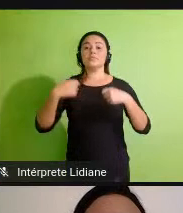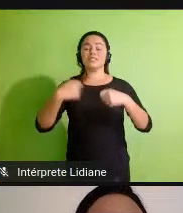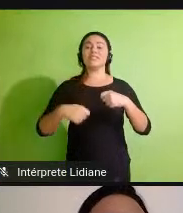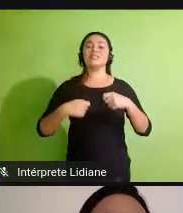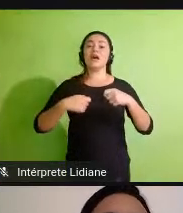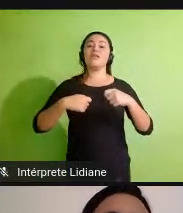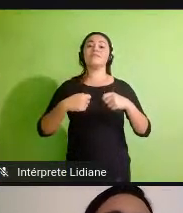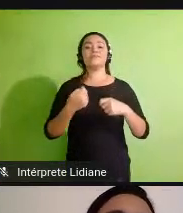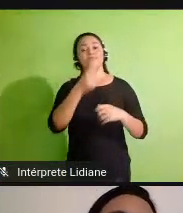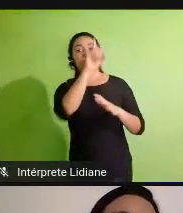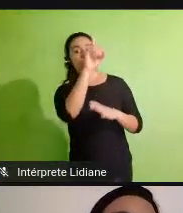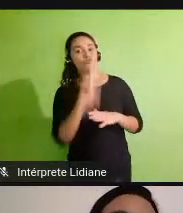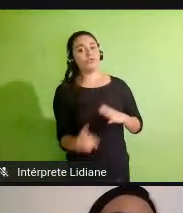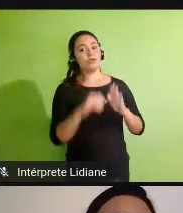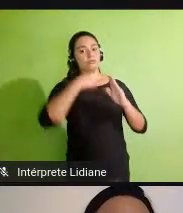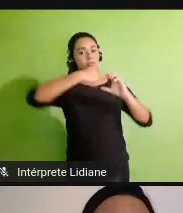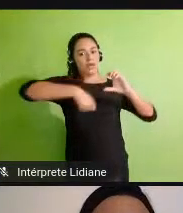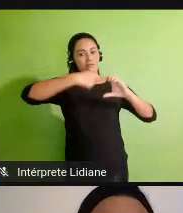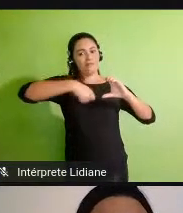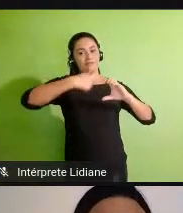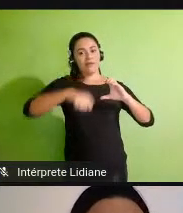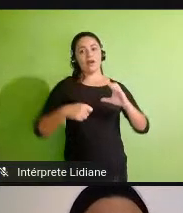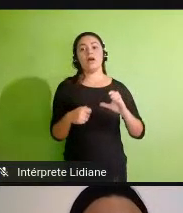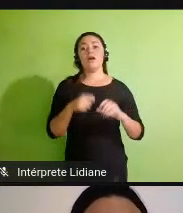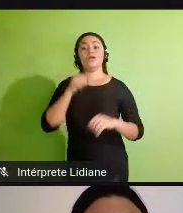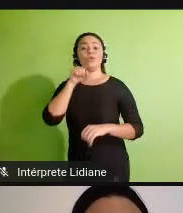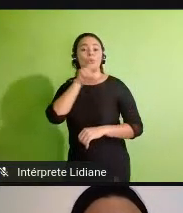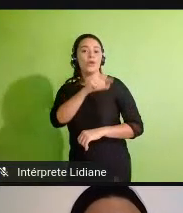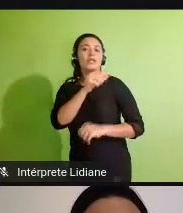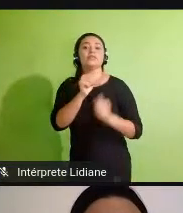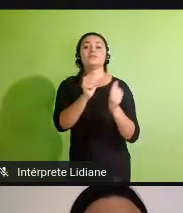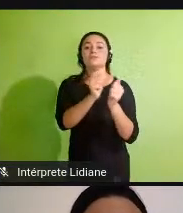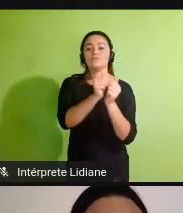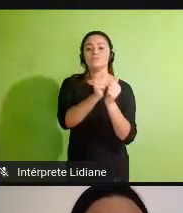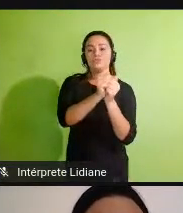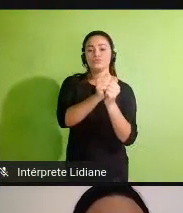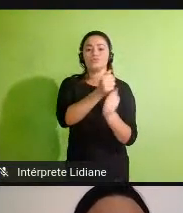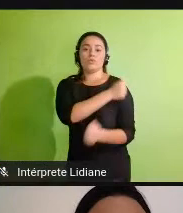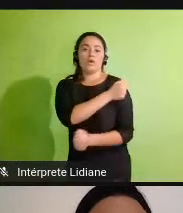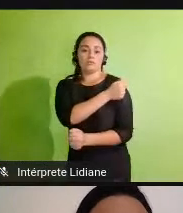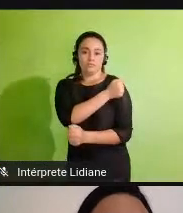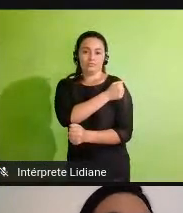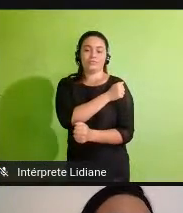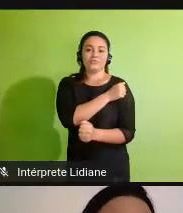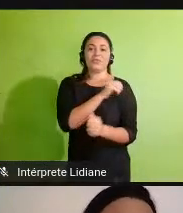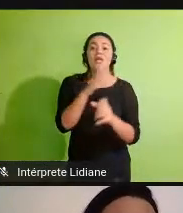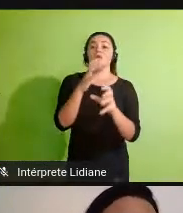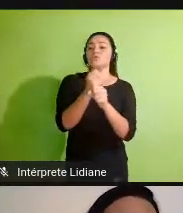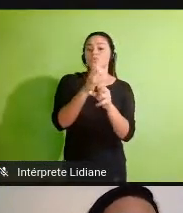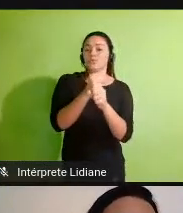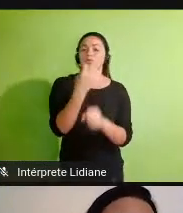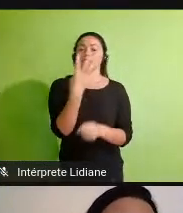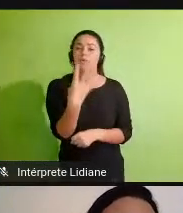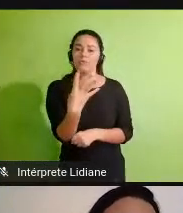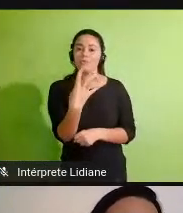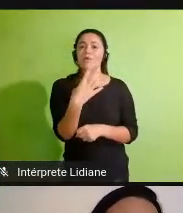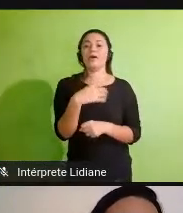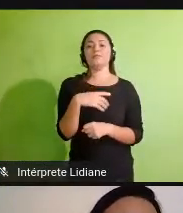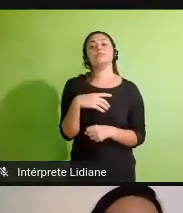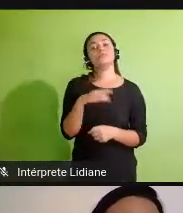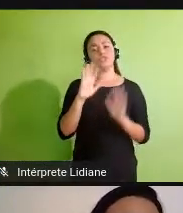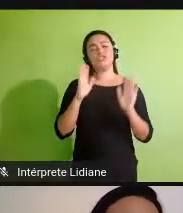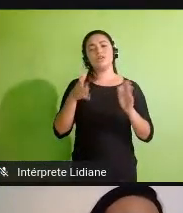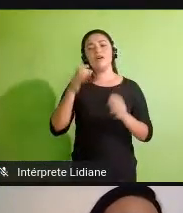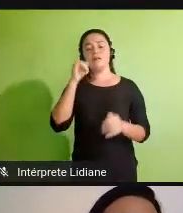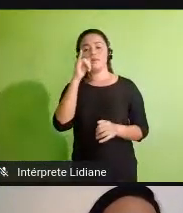com esses estudantes. A gente fez 10 gravações com esses 4 estudantes e foi uma gravação que durou cerca